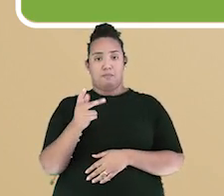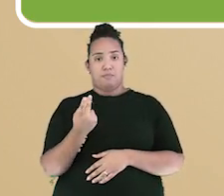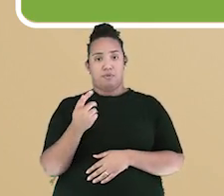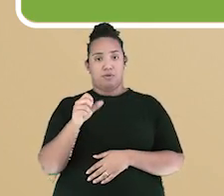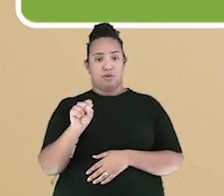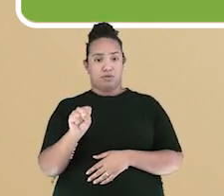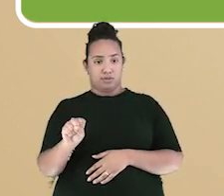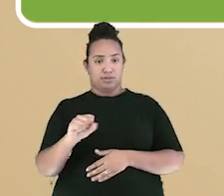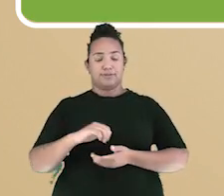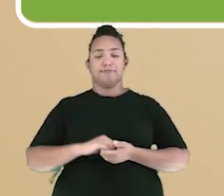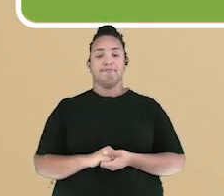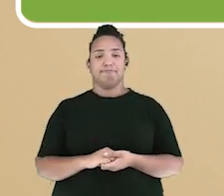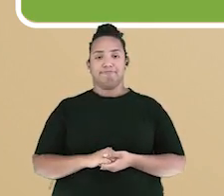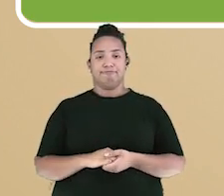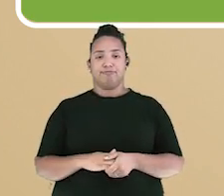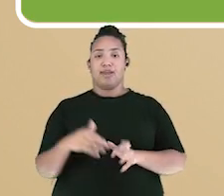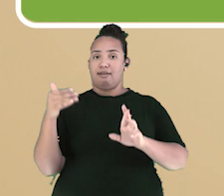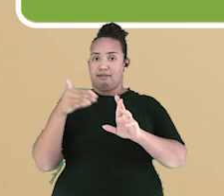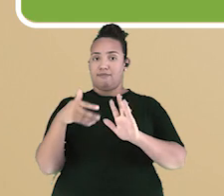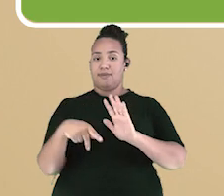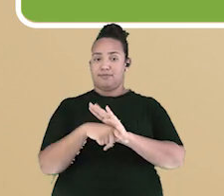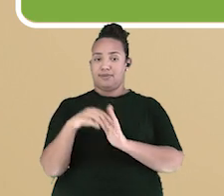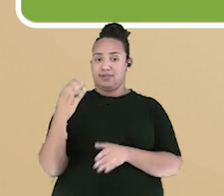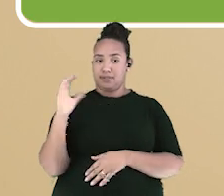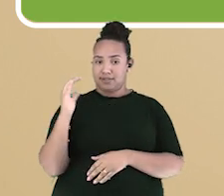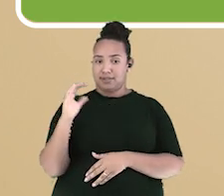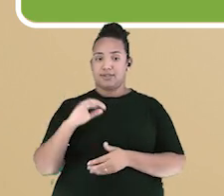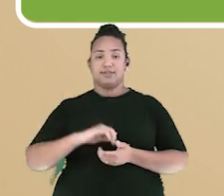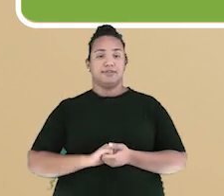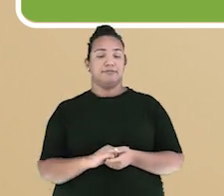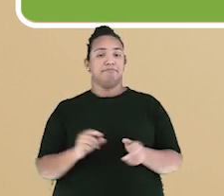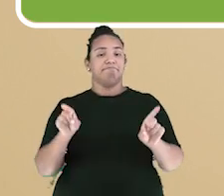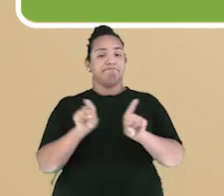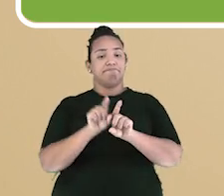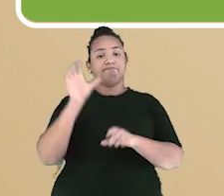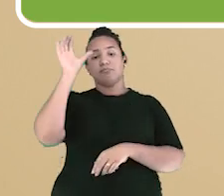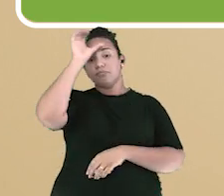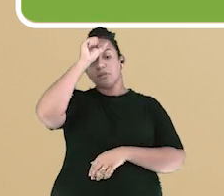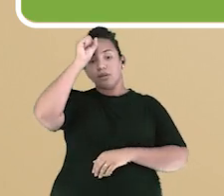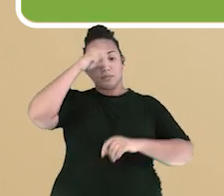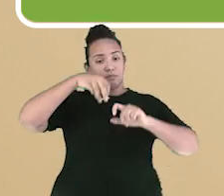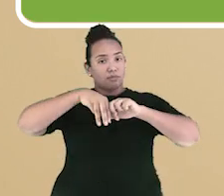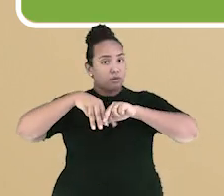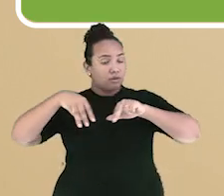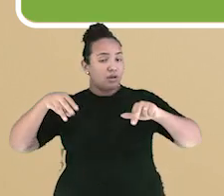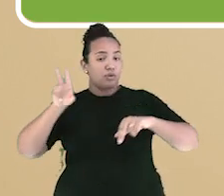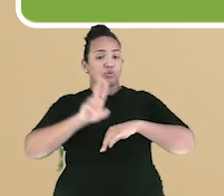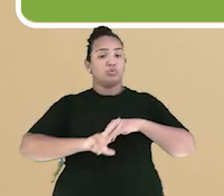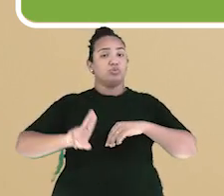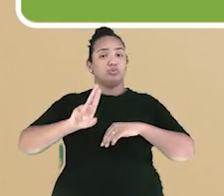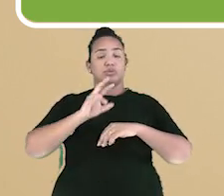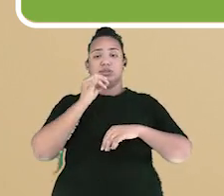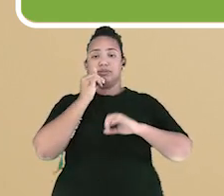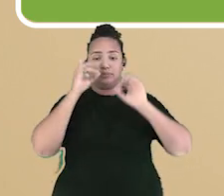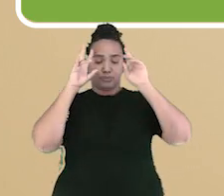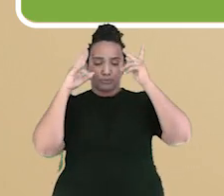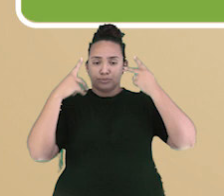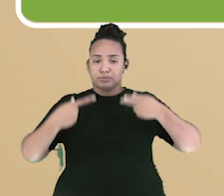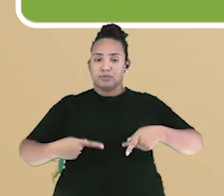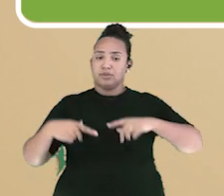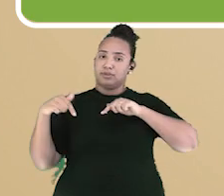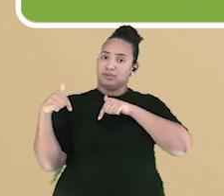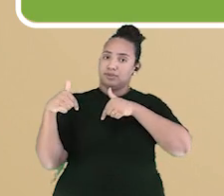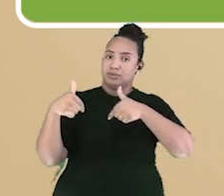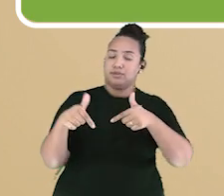científica principal nesse sentido. Também aprendemos que minerais são usados nas atividades humanas e escolhidos com